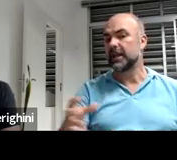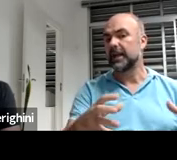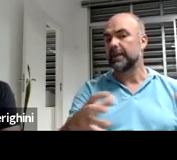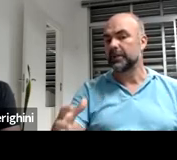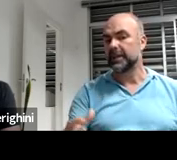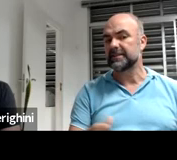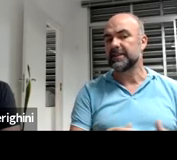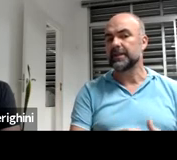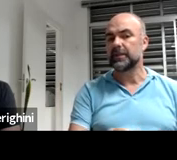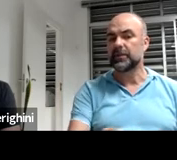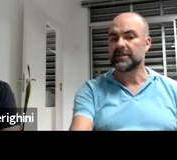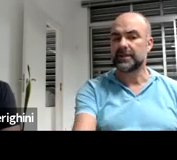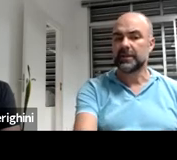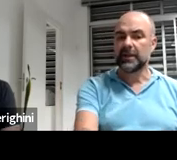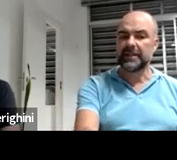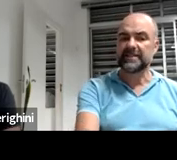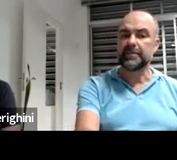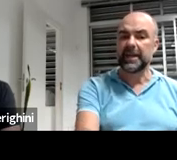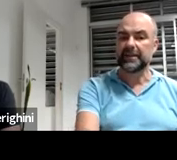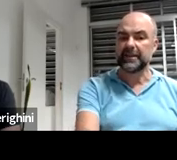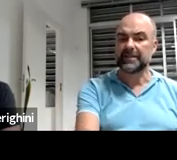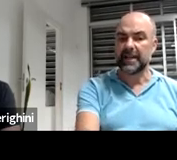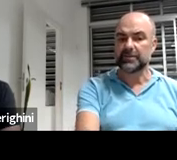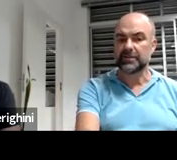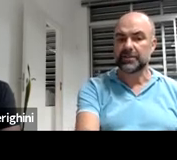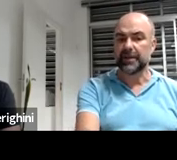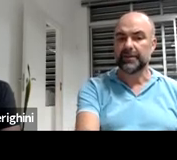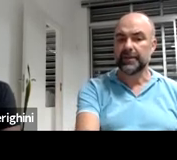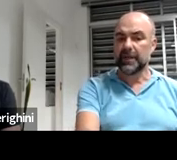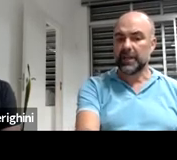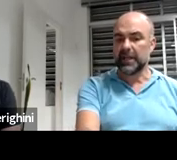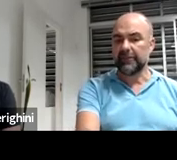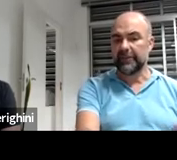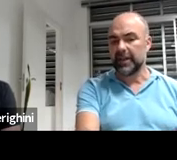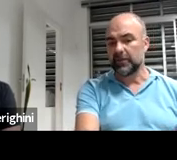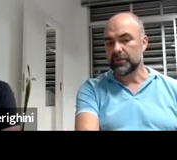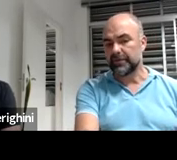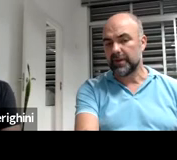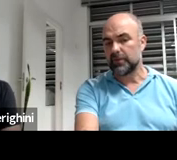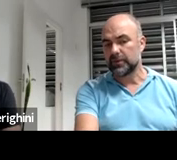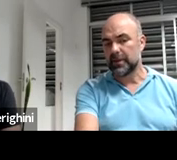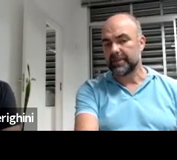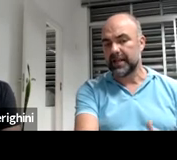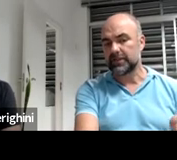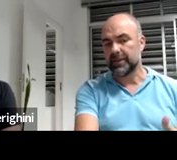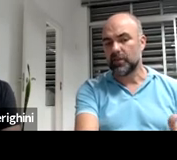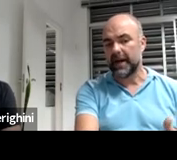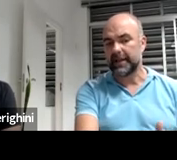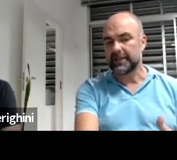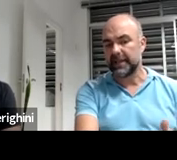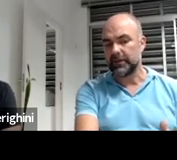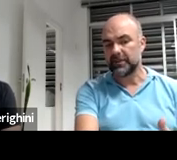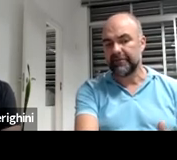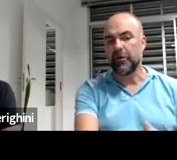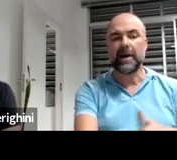se instalar, ela pode crescer dentro desse ambiente, desse ecossistema. E aí vem os habitats